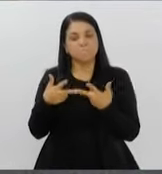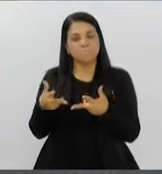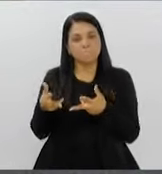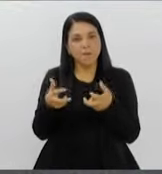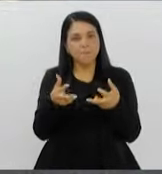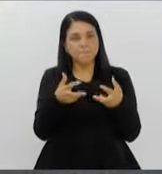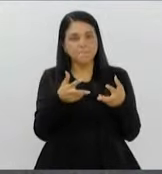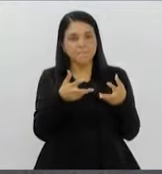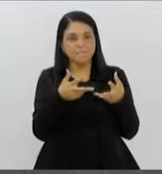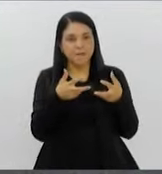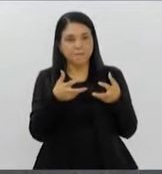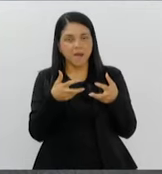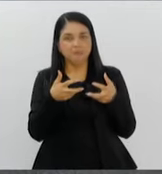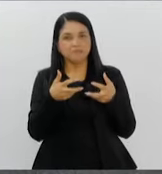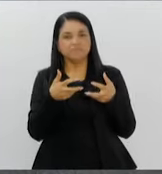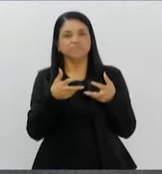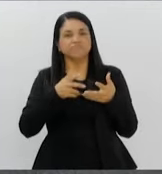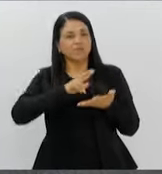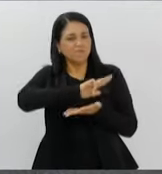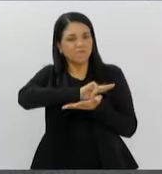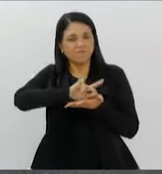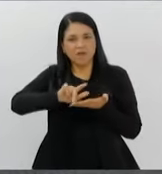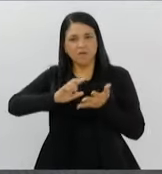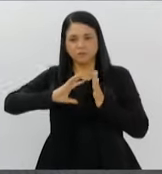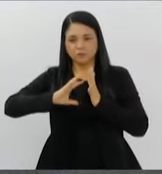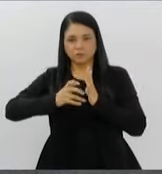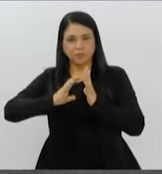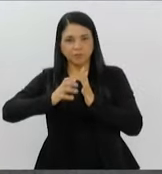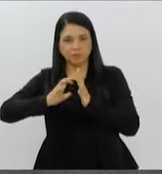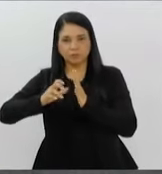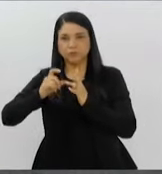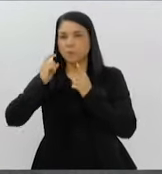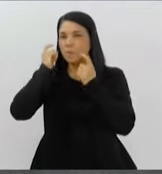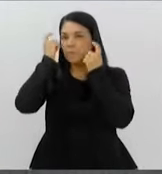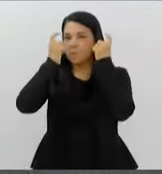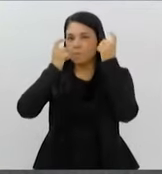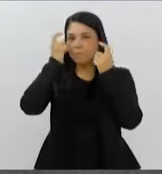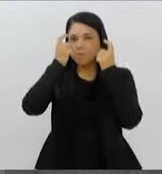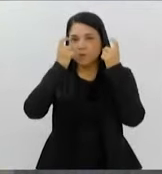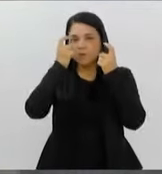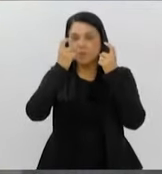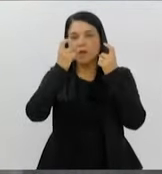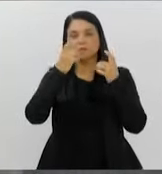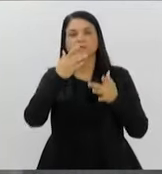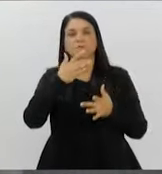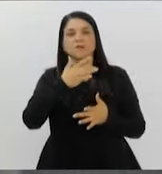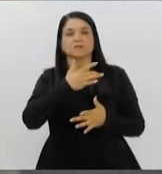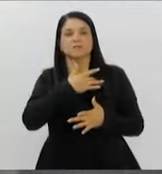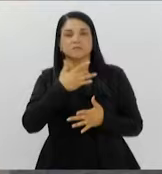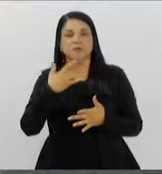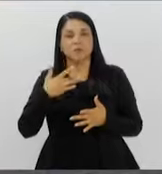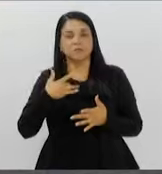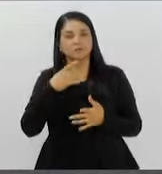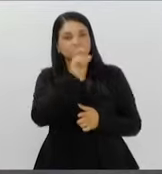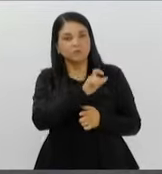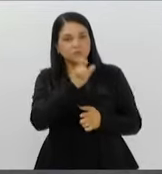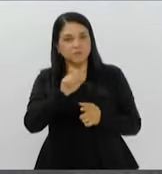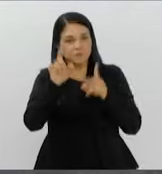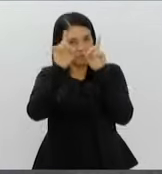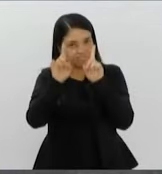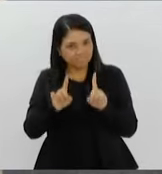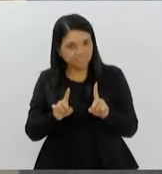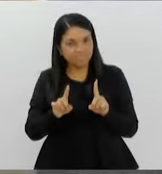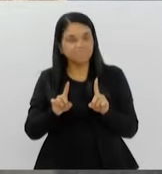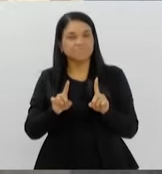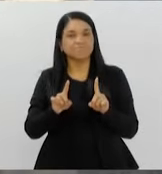que são vários partidos preocupados com o bem-estar das pessoas com deficiências, em especial